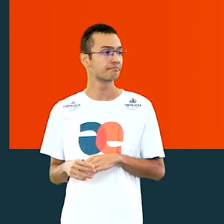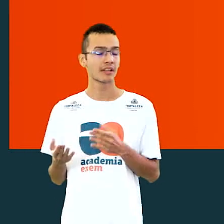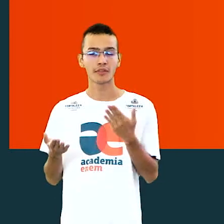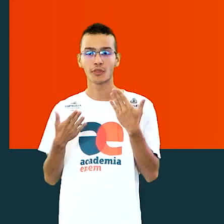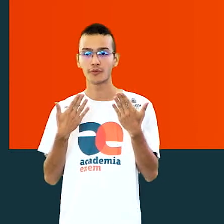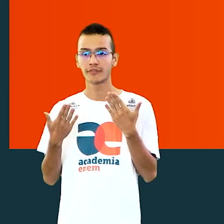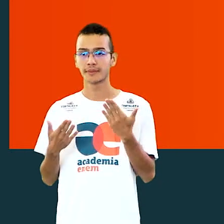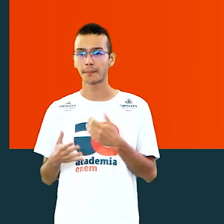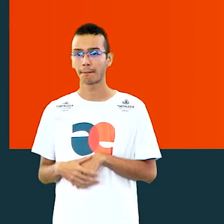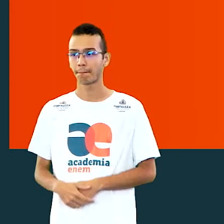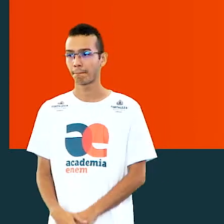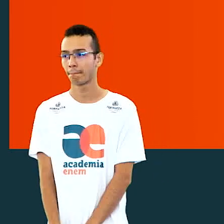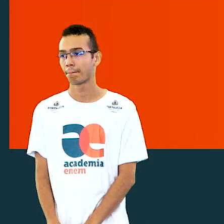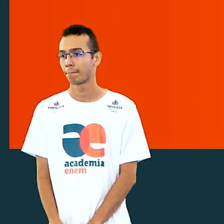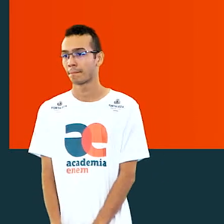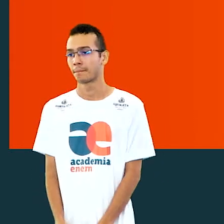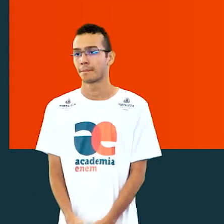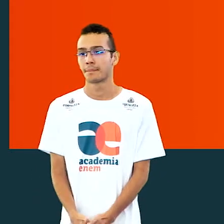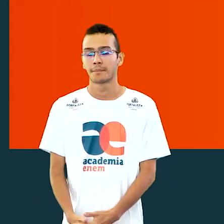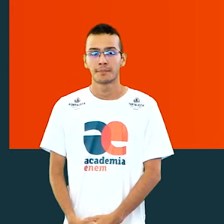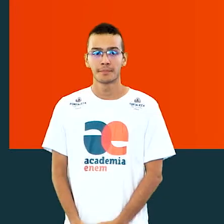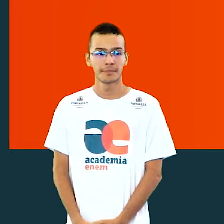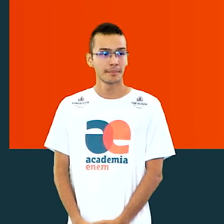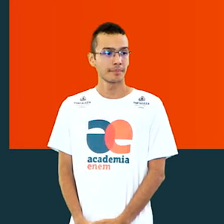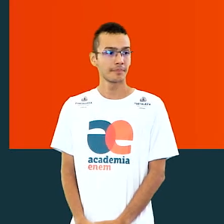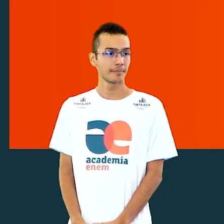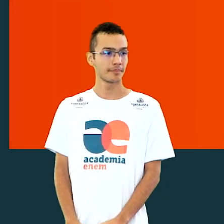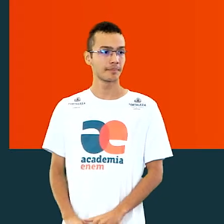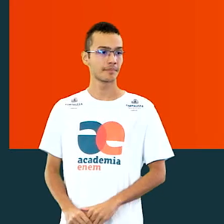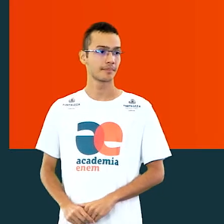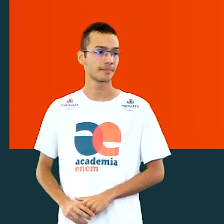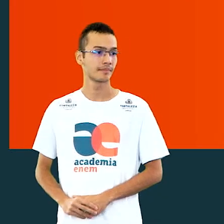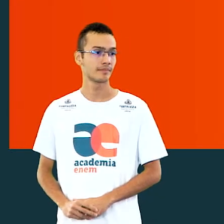Vou. Dá licença, só um momento.